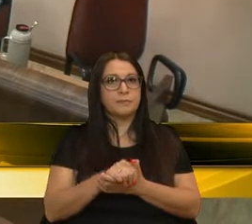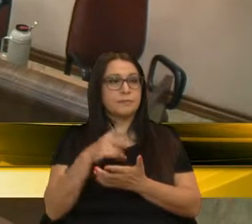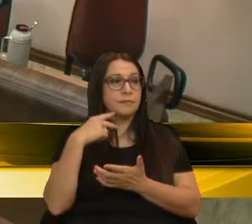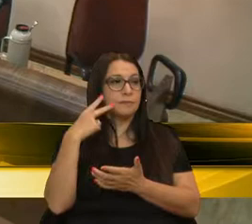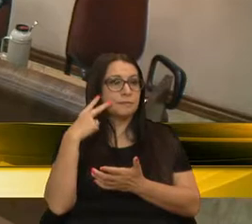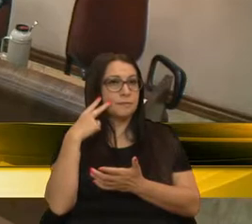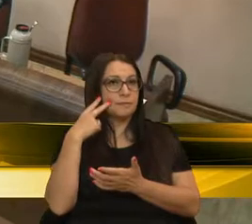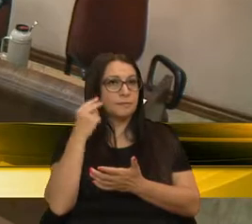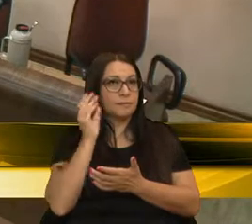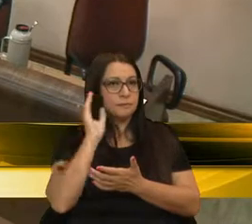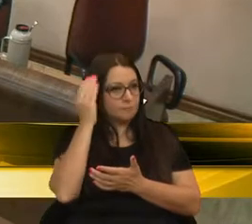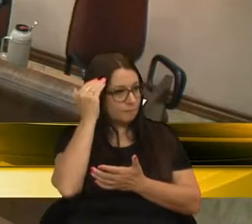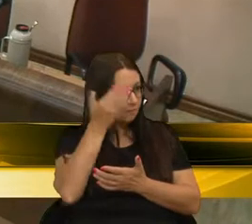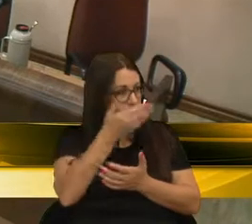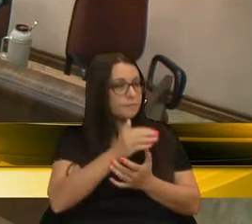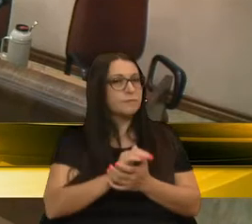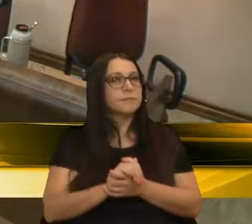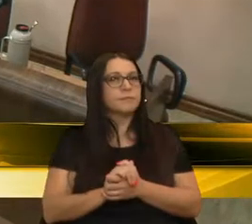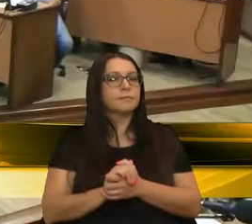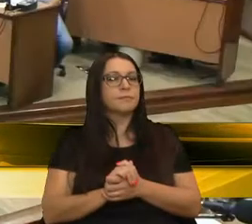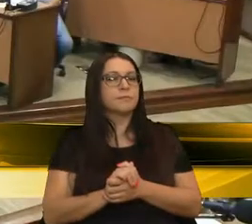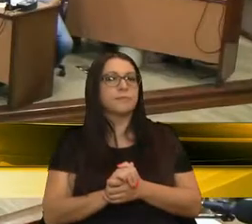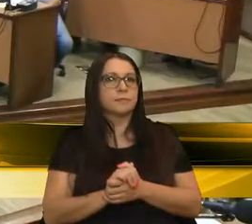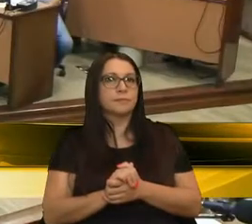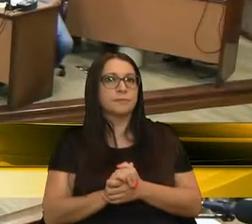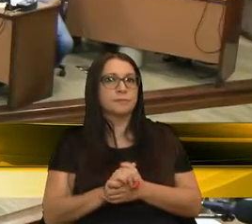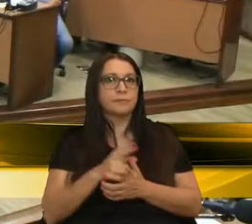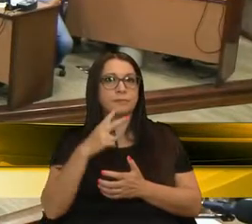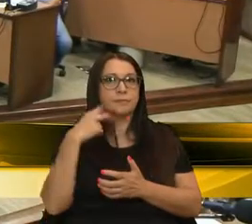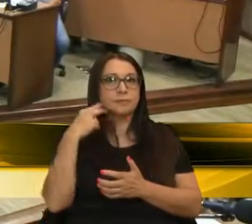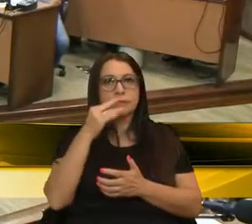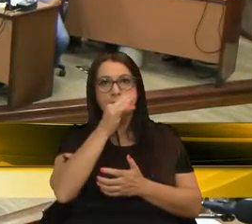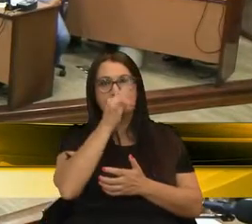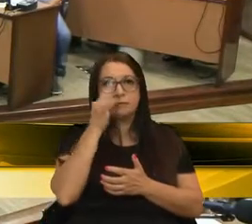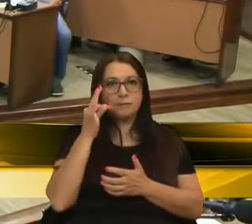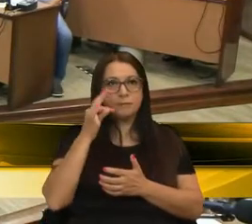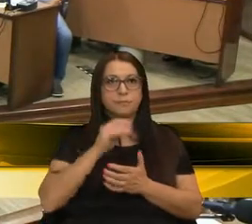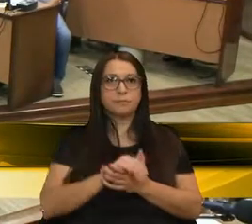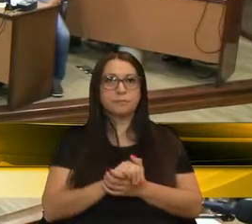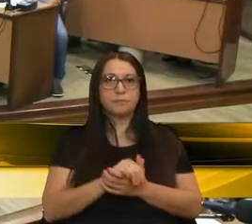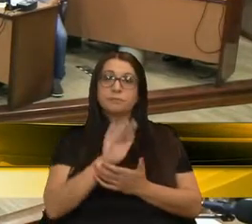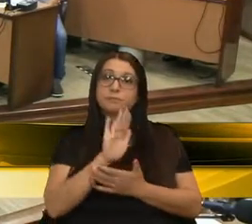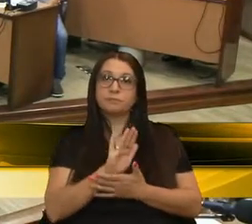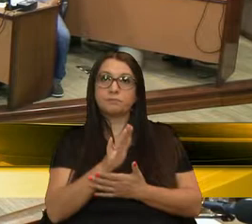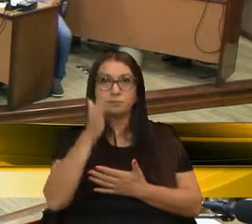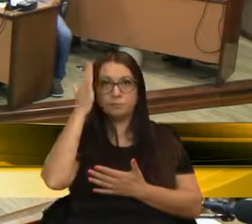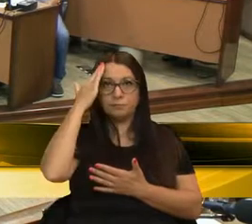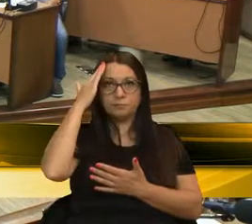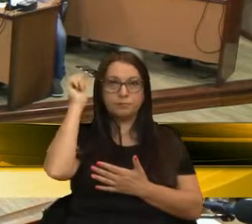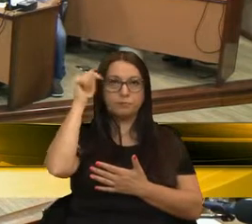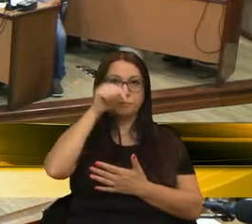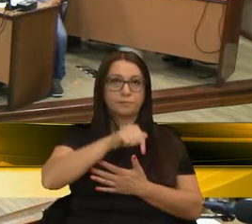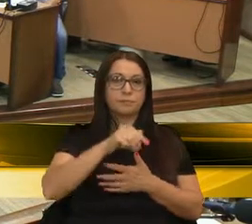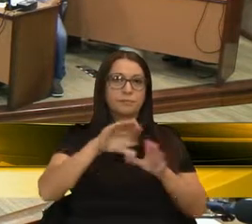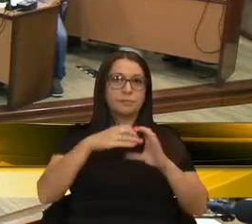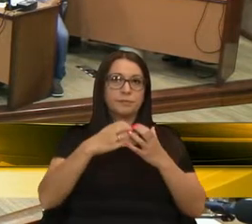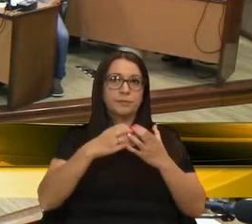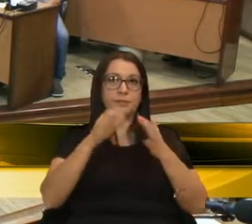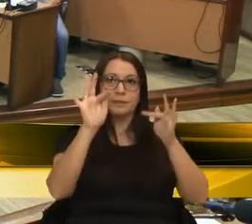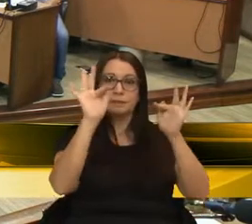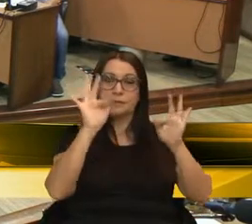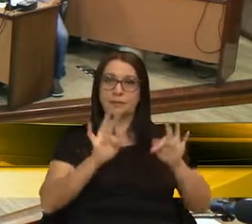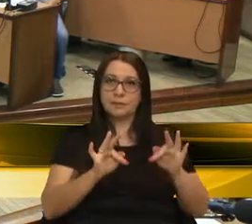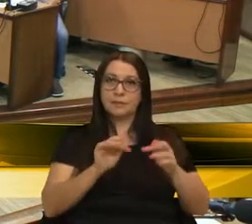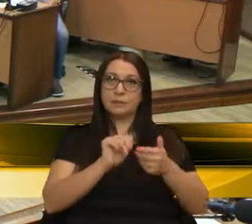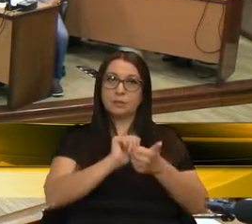Vereador Gremel Maier, seu à parte. Vereadora Tatiane, quando eu fiquei sabendo que a senhora viria à Câmara de Vereadores, eu fiquei muito feliz porque